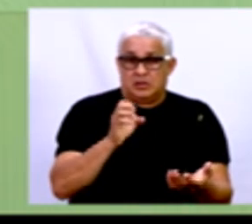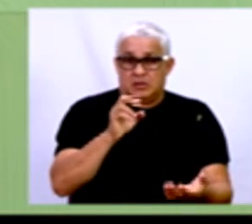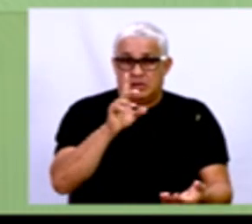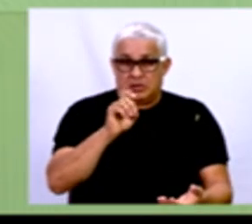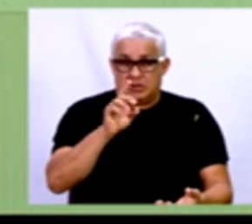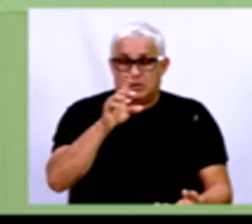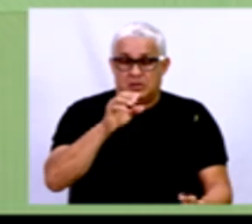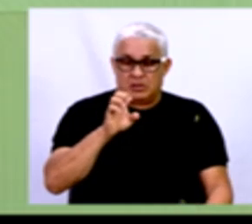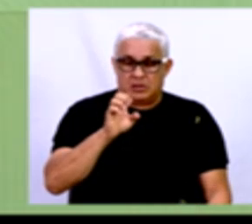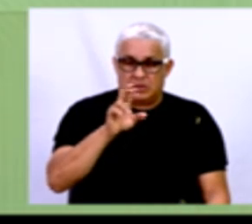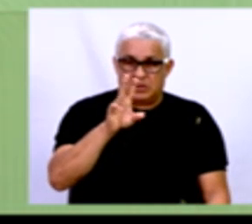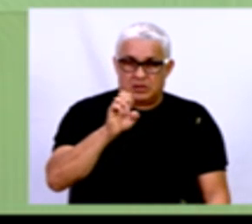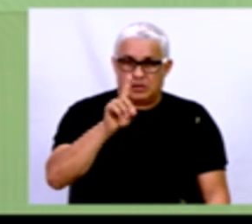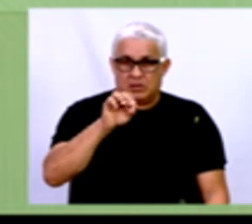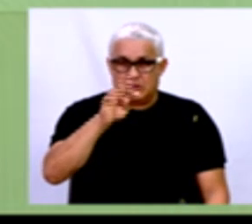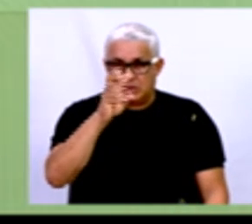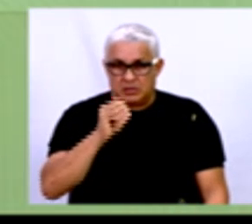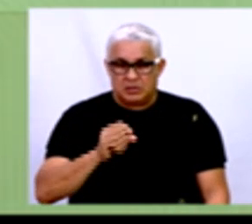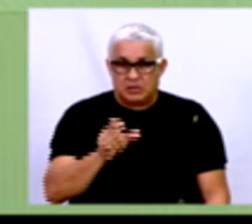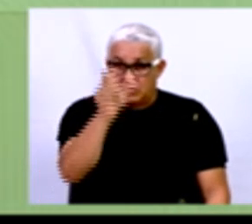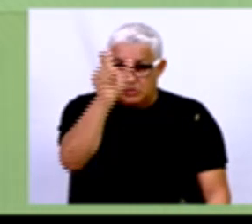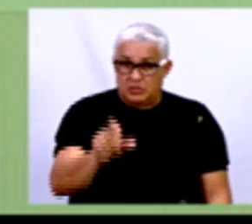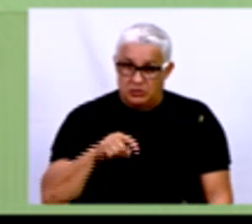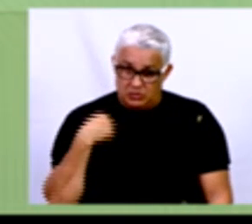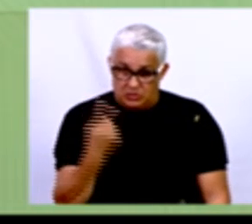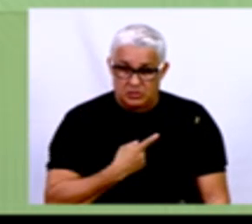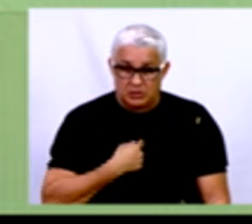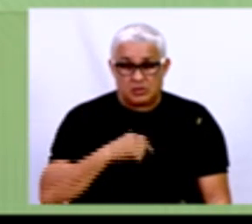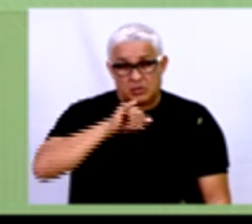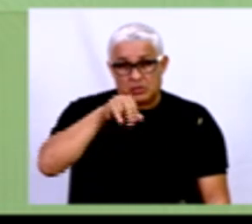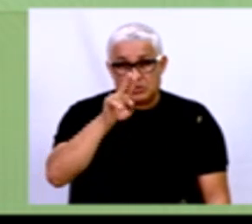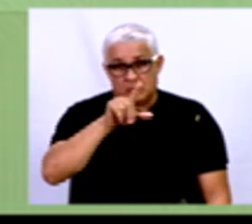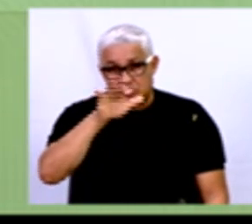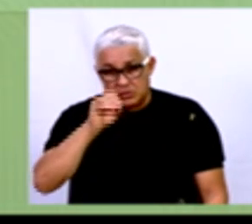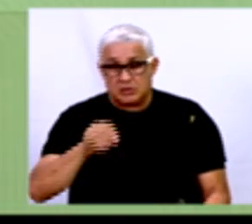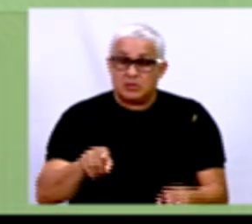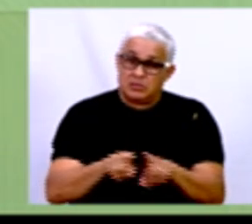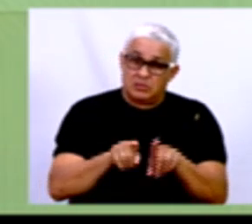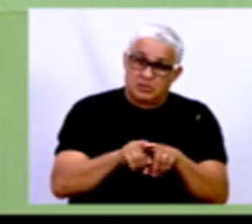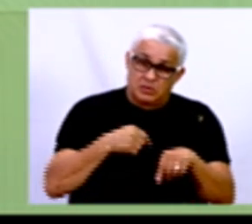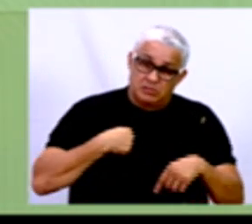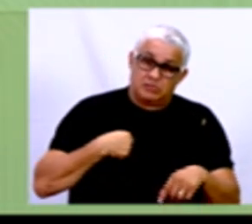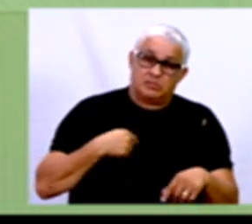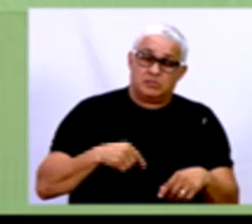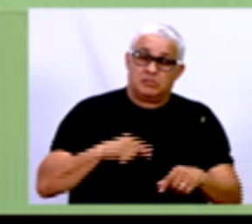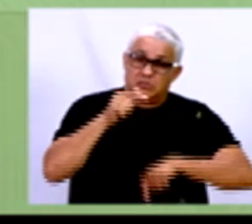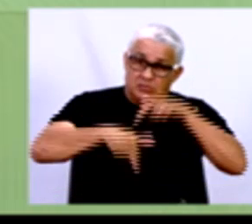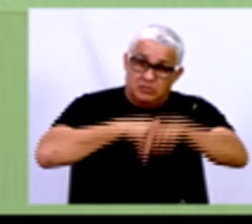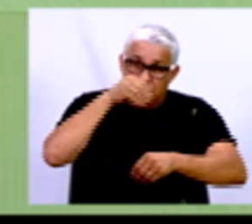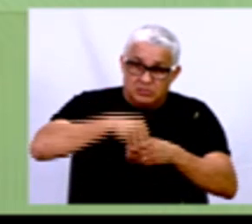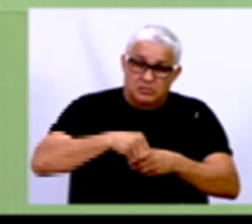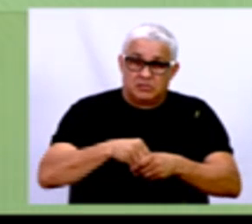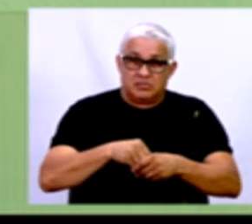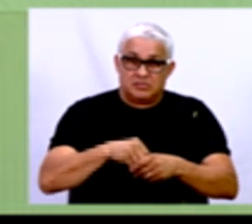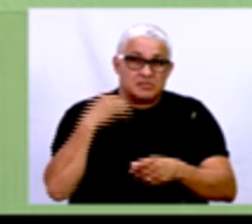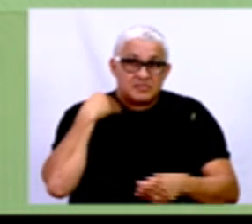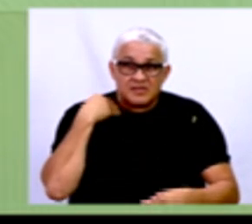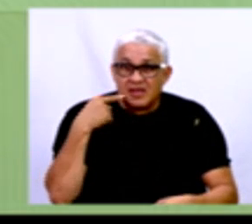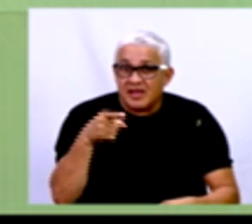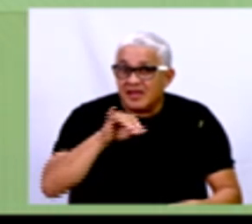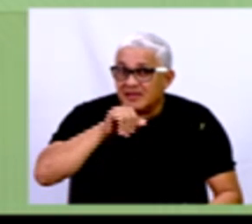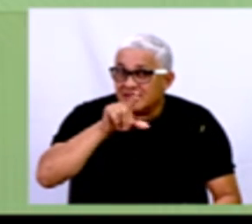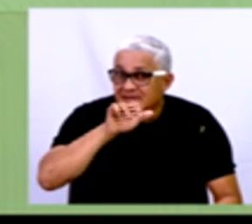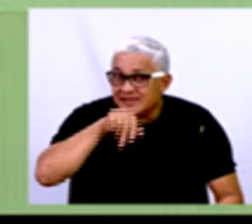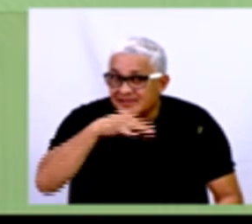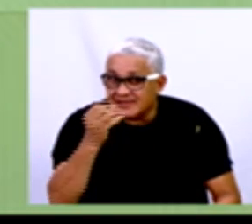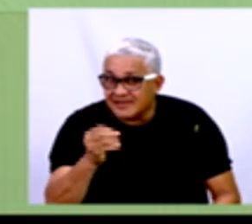nosso cliente? Sou Júlio César Fontoura, também sou funcionário do banco. Julinho, é você,